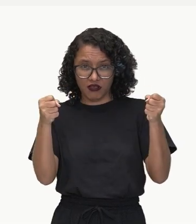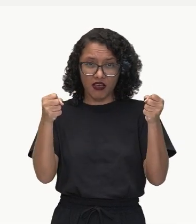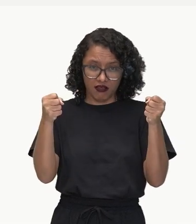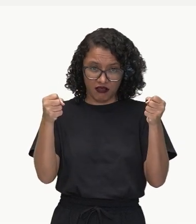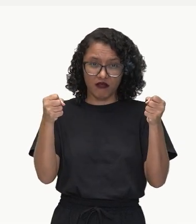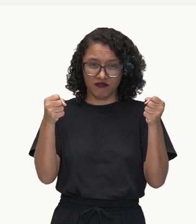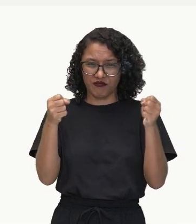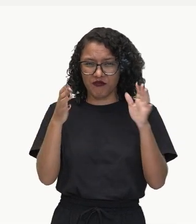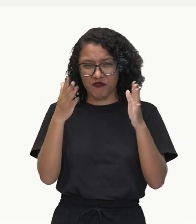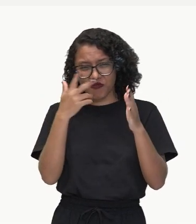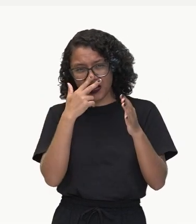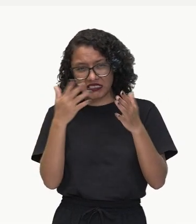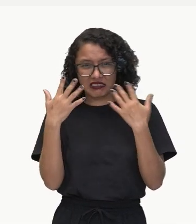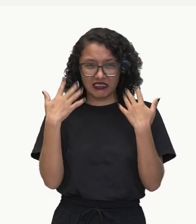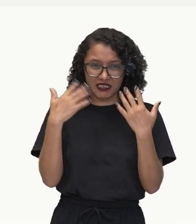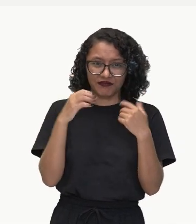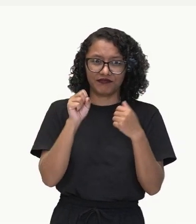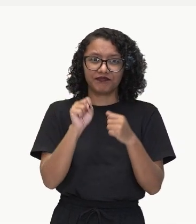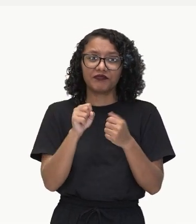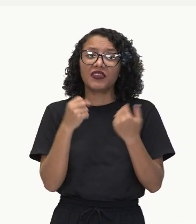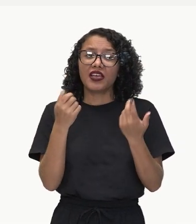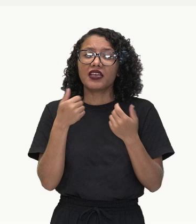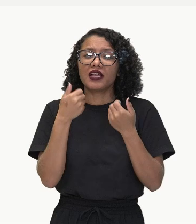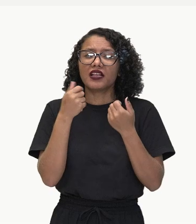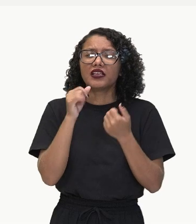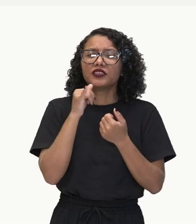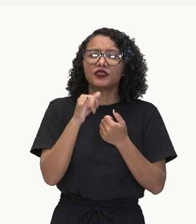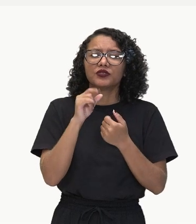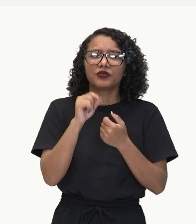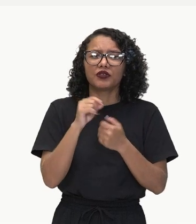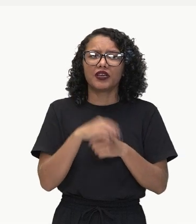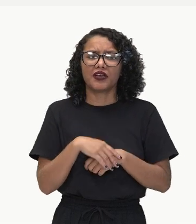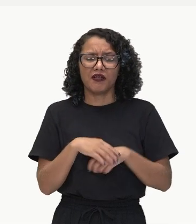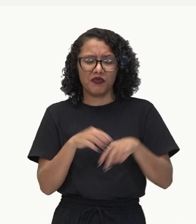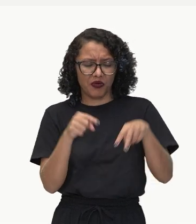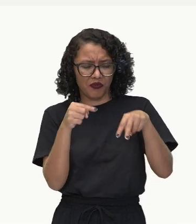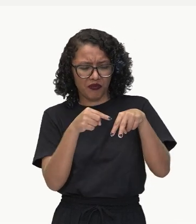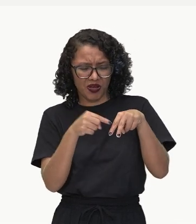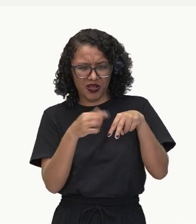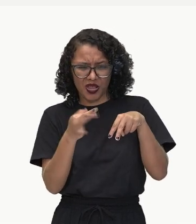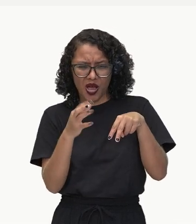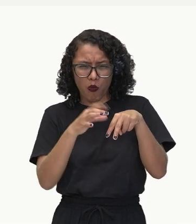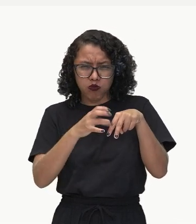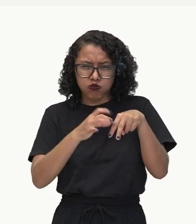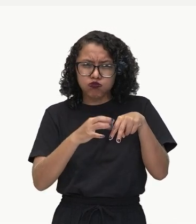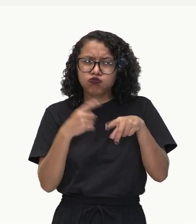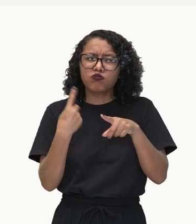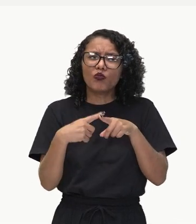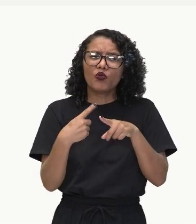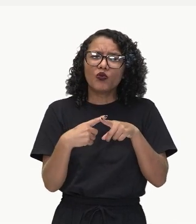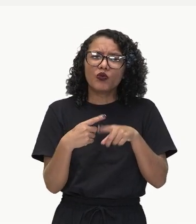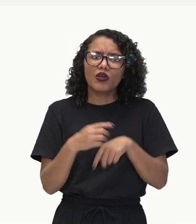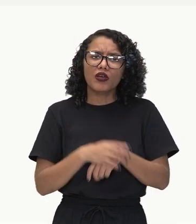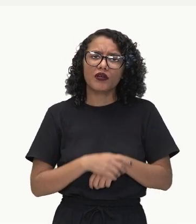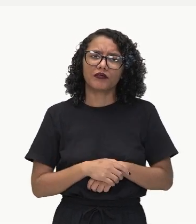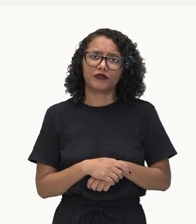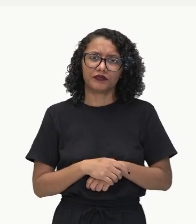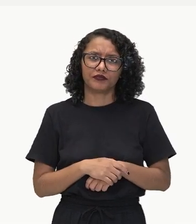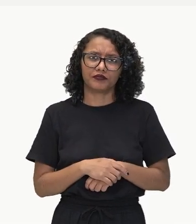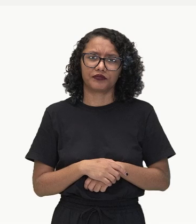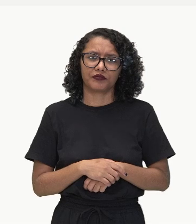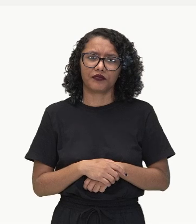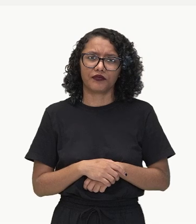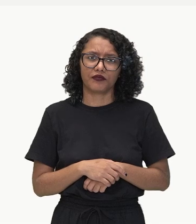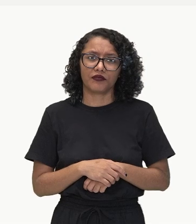ó, por que minha perna está dormente? Ele pergunta, olha só aqui, ó. Ele pergunta, por que minha perna está